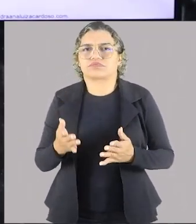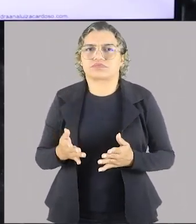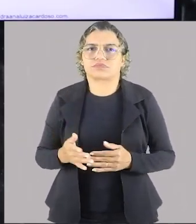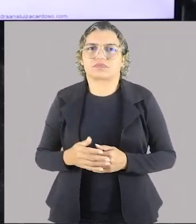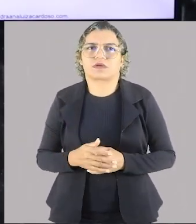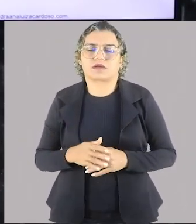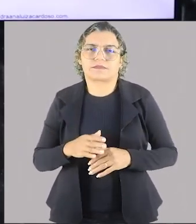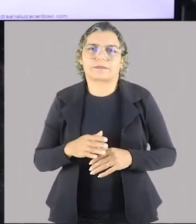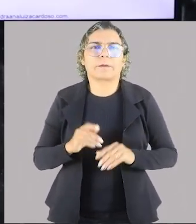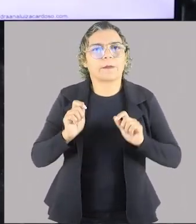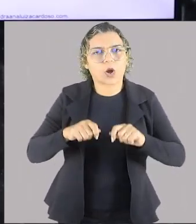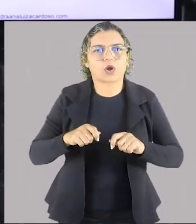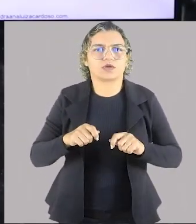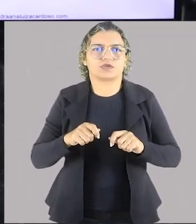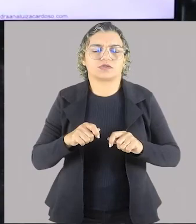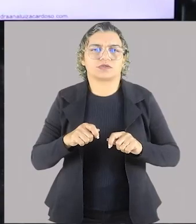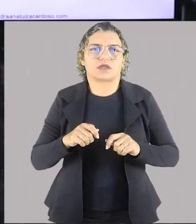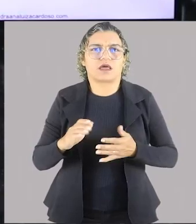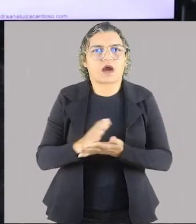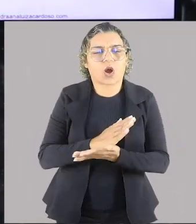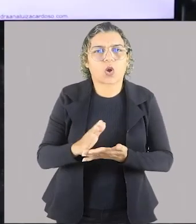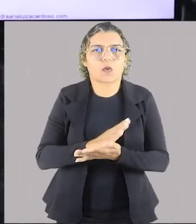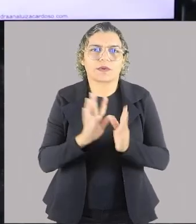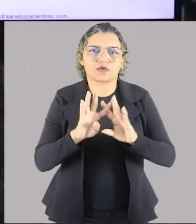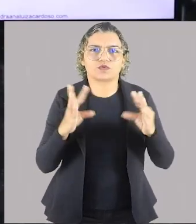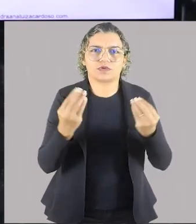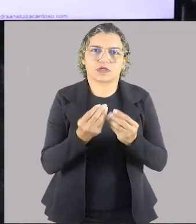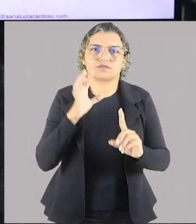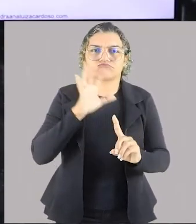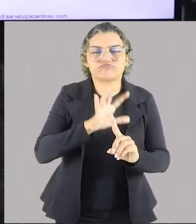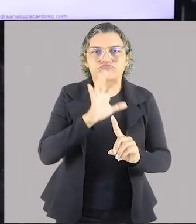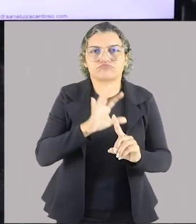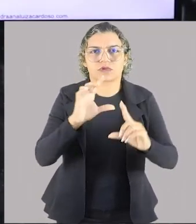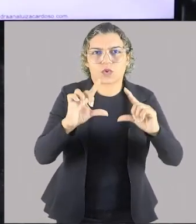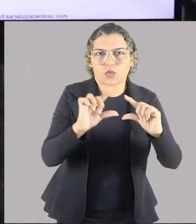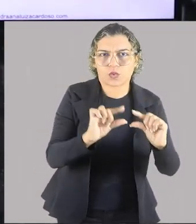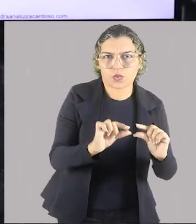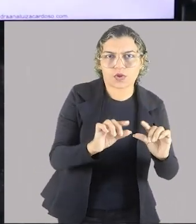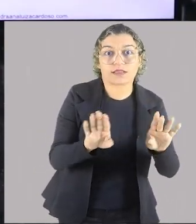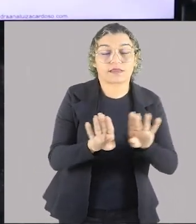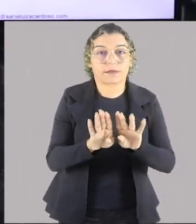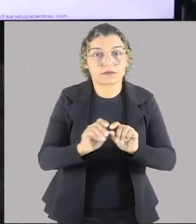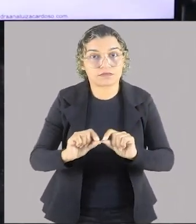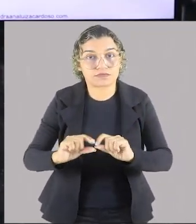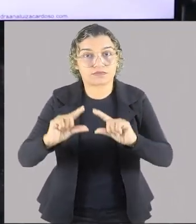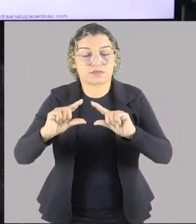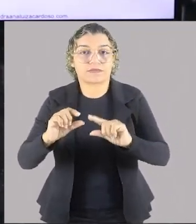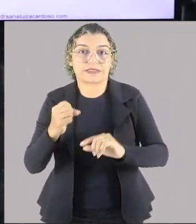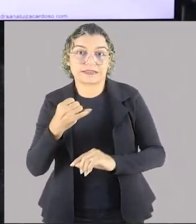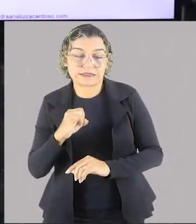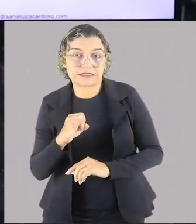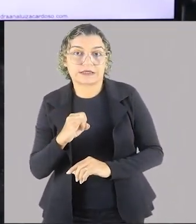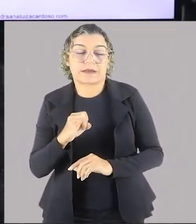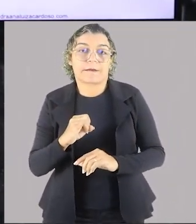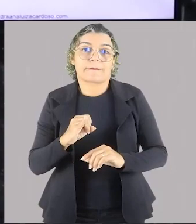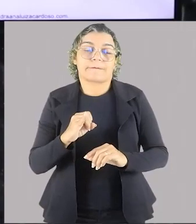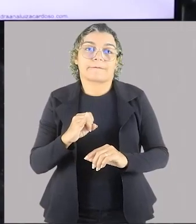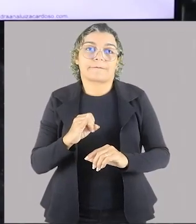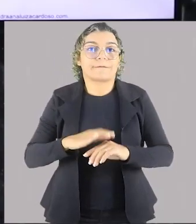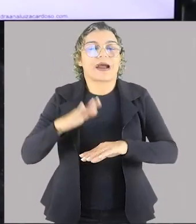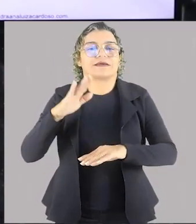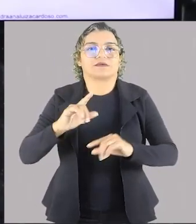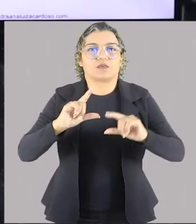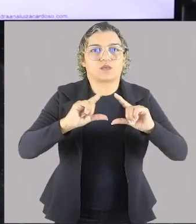ele se dilate e que ele se contraia. Quando esses agentes eles estão agindo, fazendo ter maior contração dos